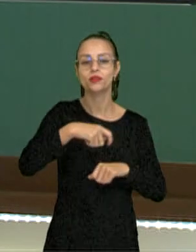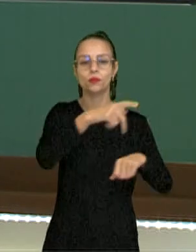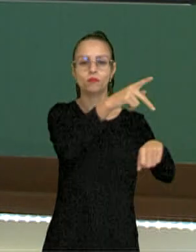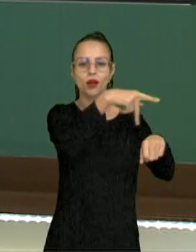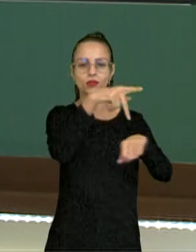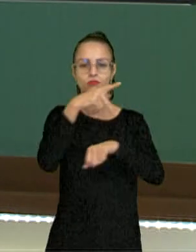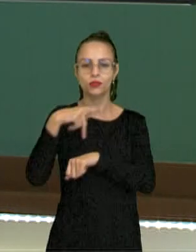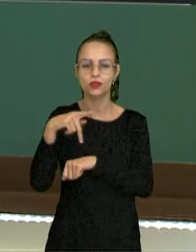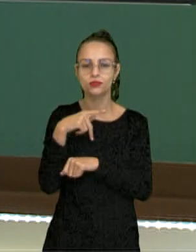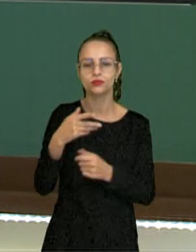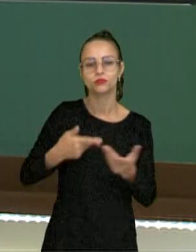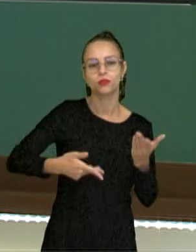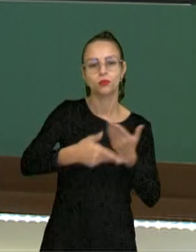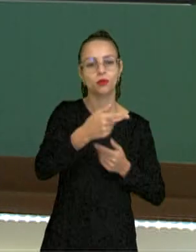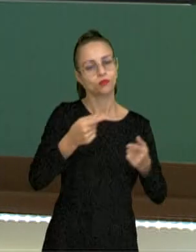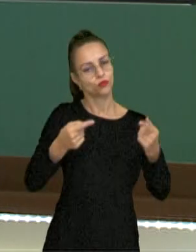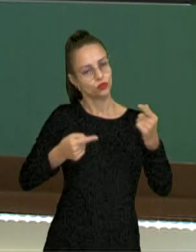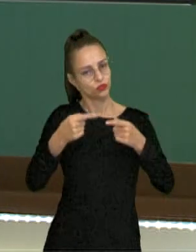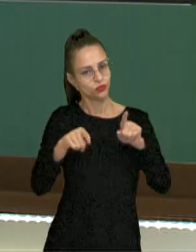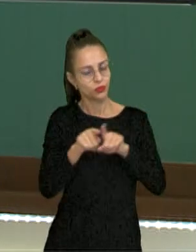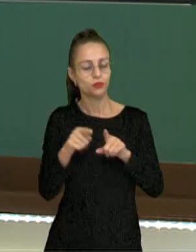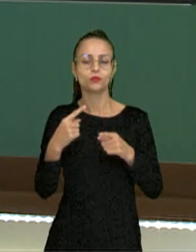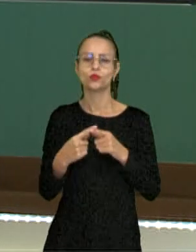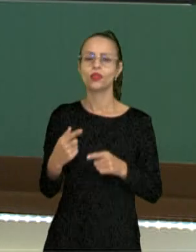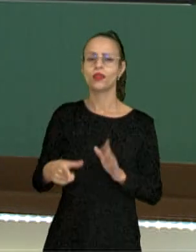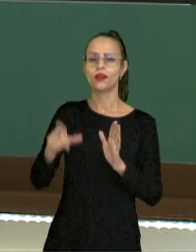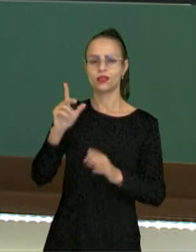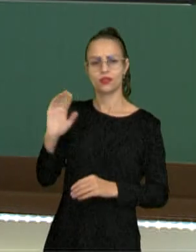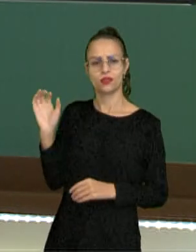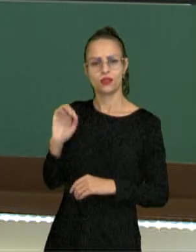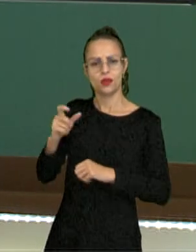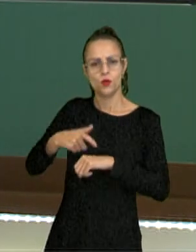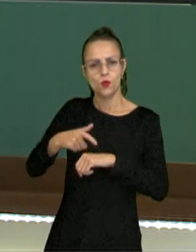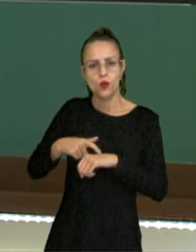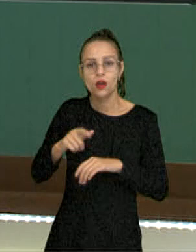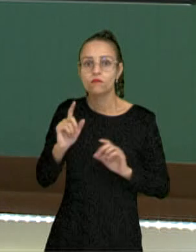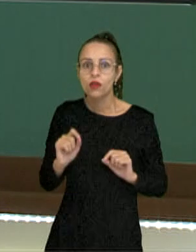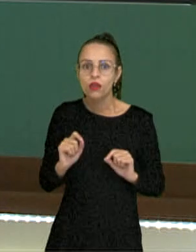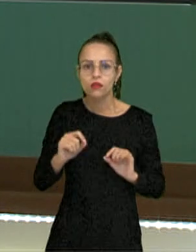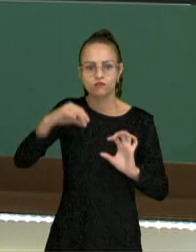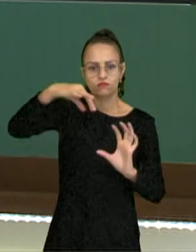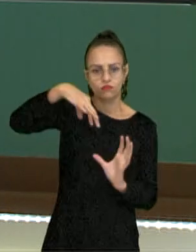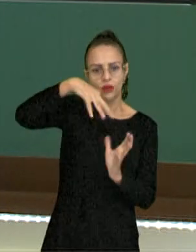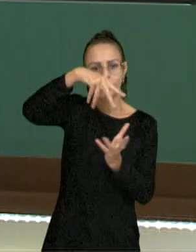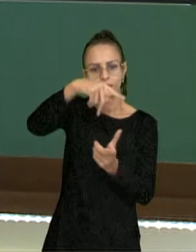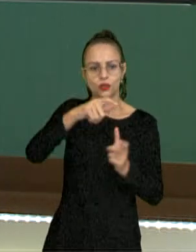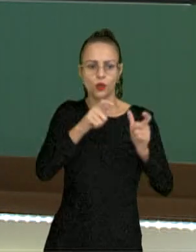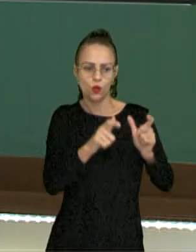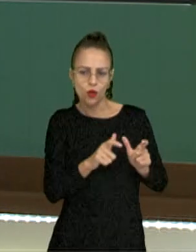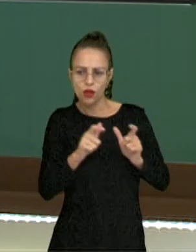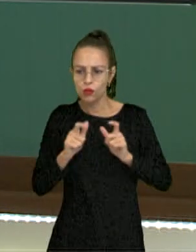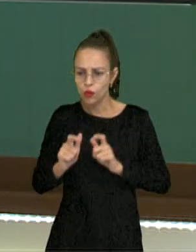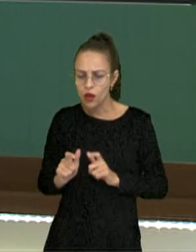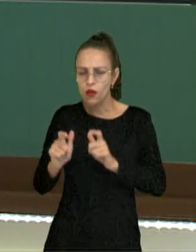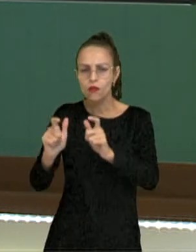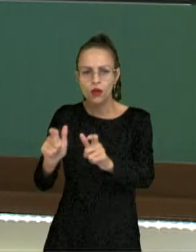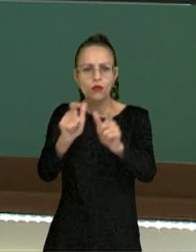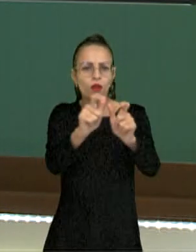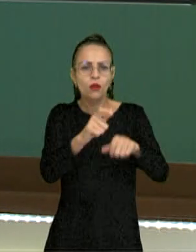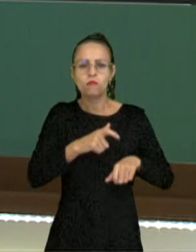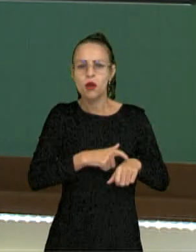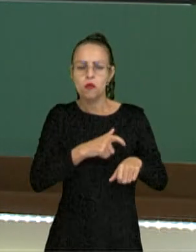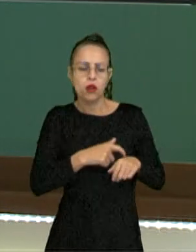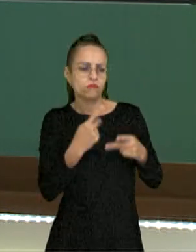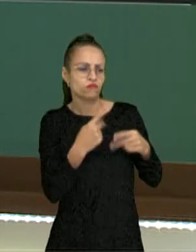exemplo, ou as relações políticas. Porque antes dos fusos horários, cada local marcava o seu tempo, ali a passagem do tempo de